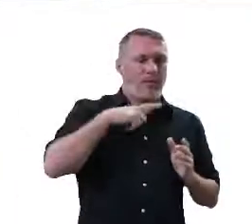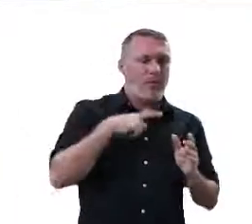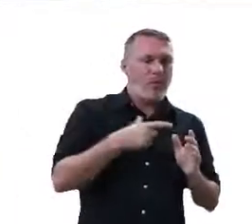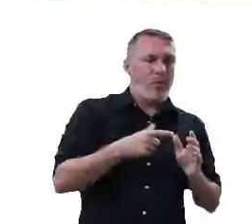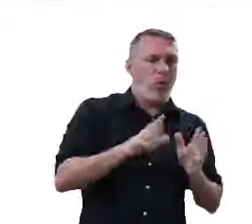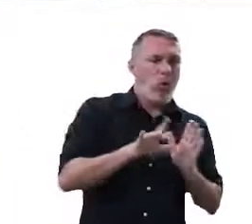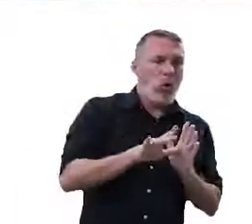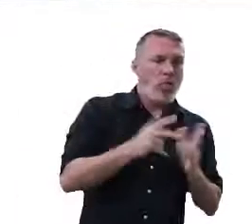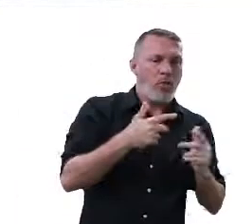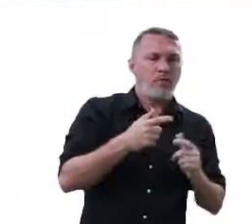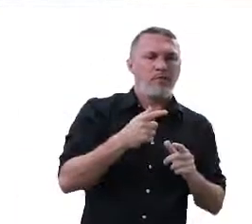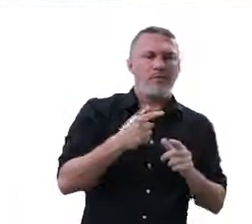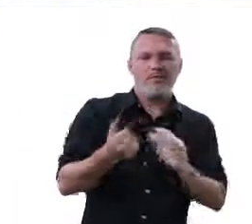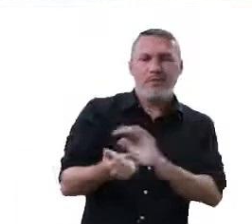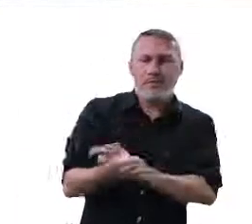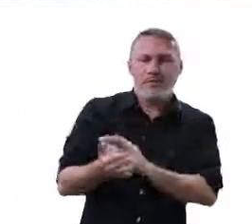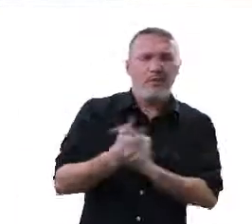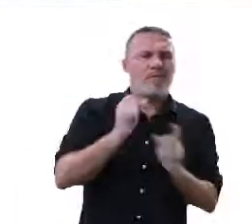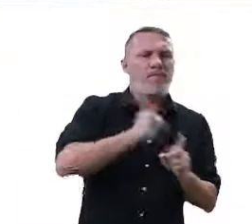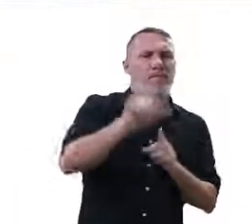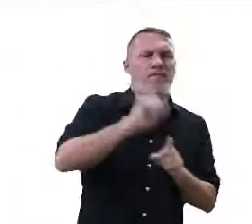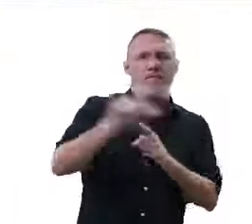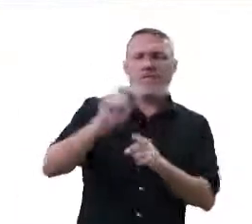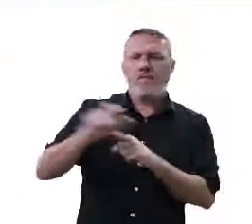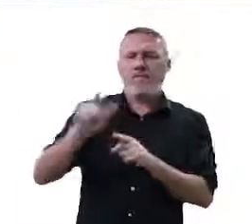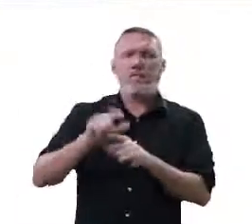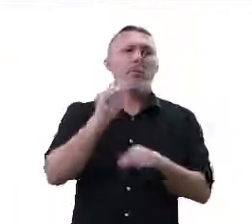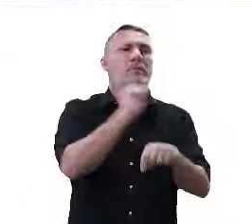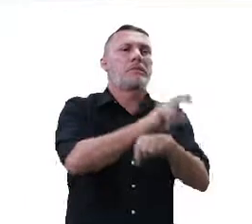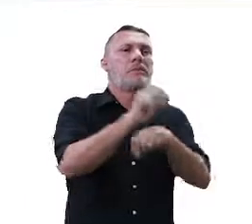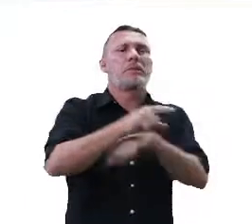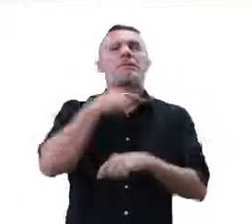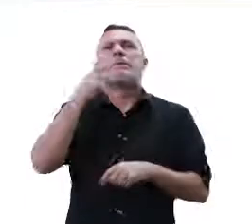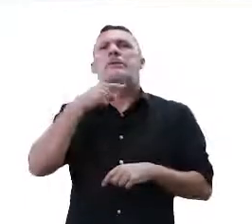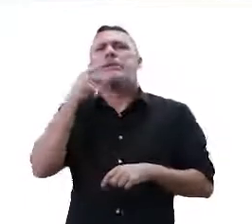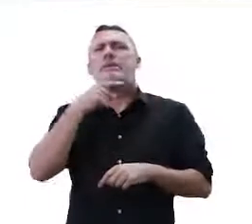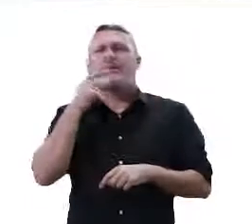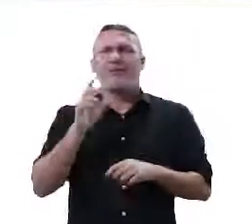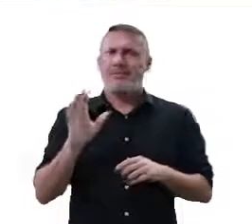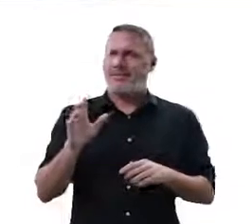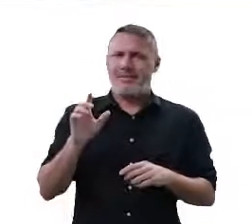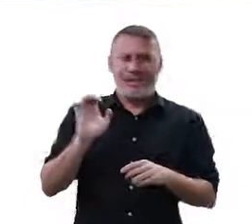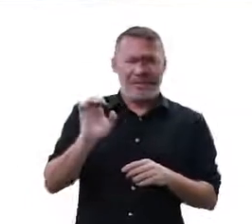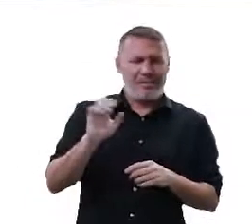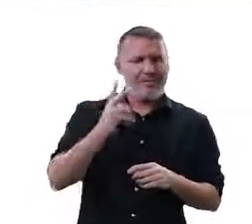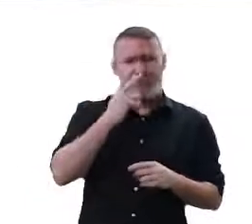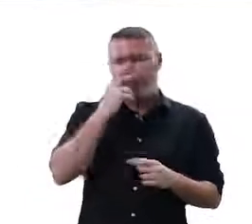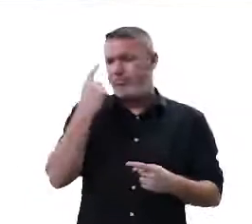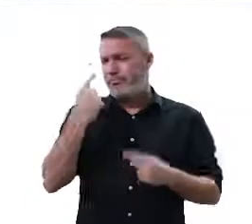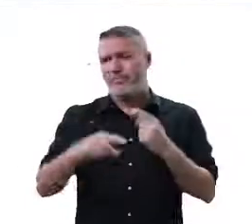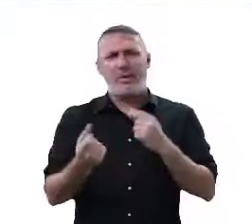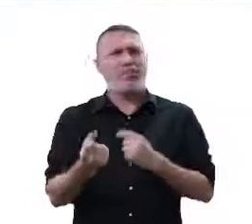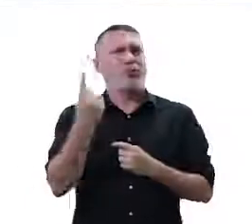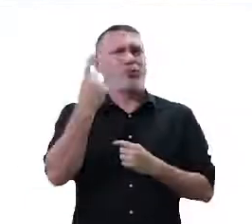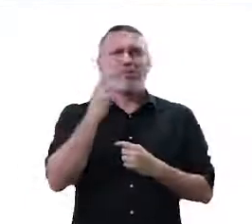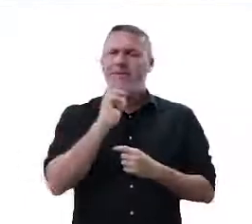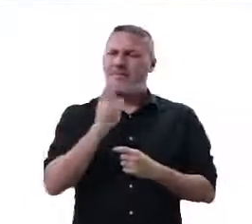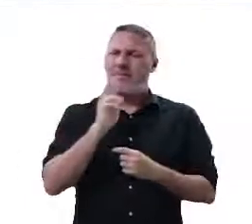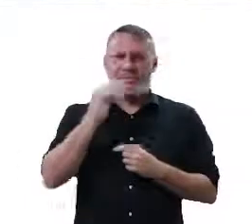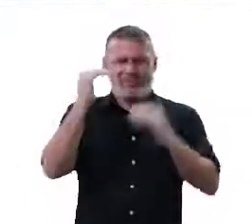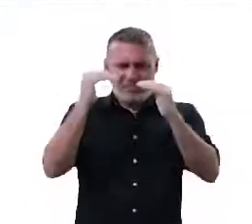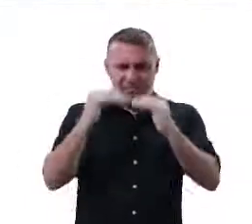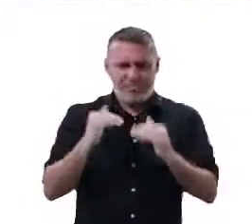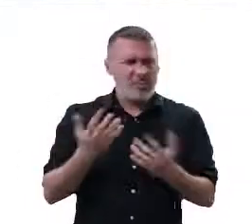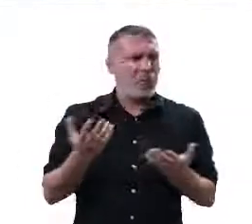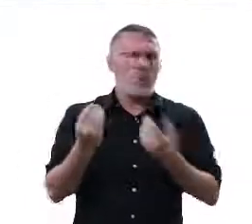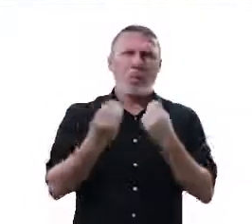e proibidos de trabalhar em outra ocupação. Gente, é talvez a alternativa mais absurda de todas. Né? Claro que